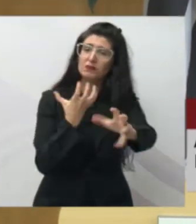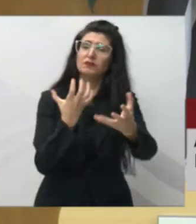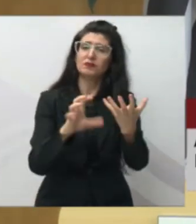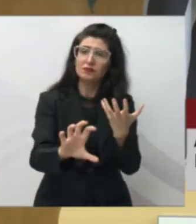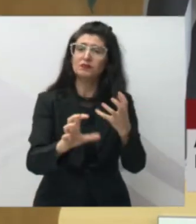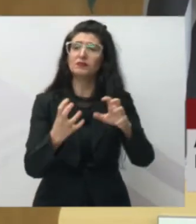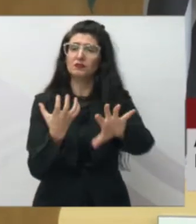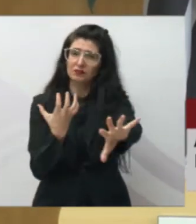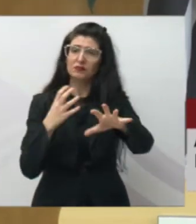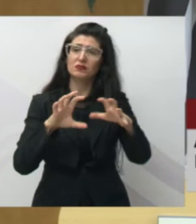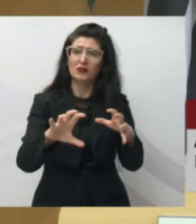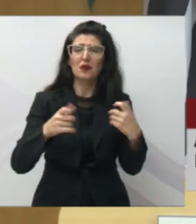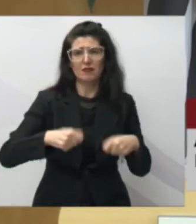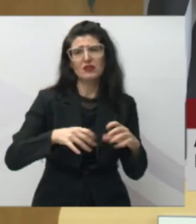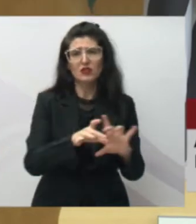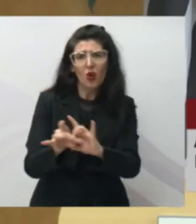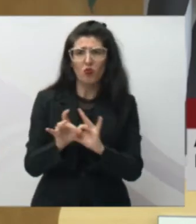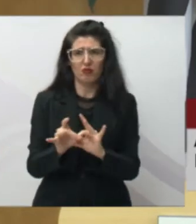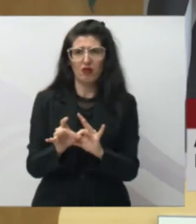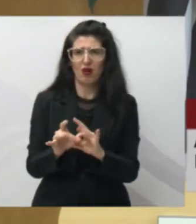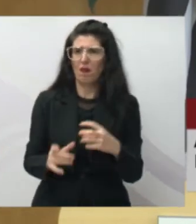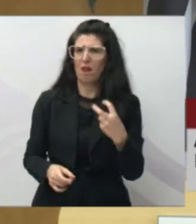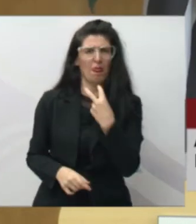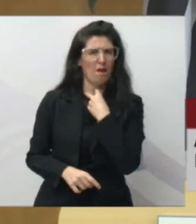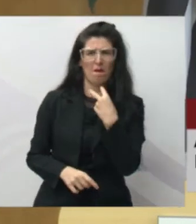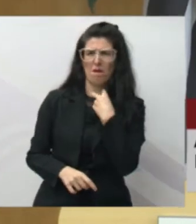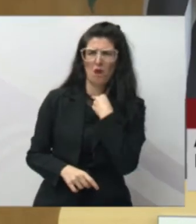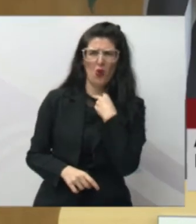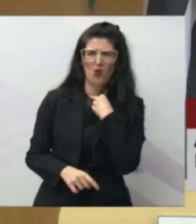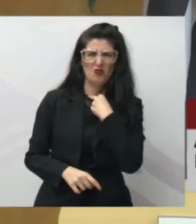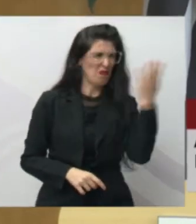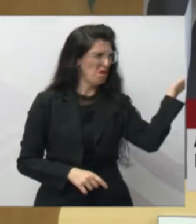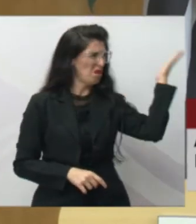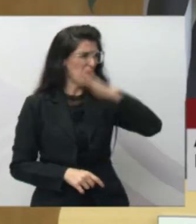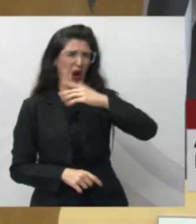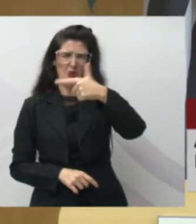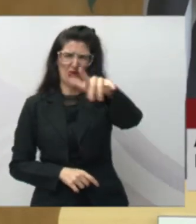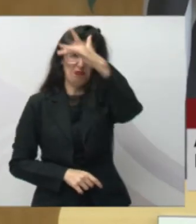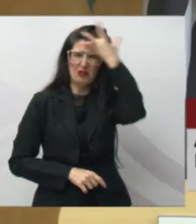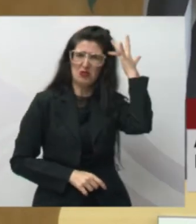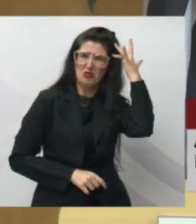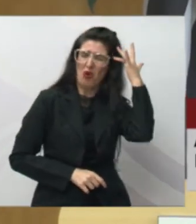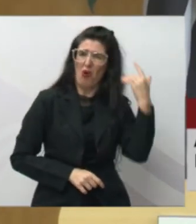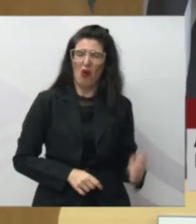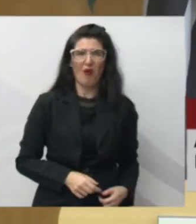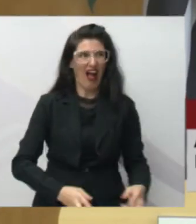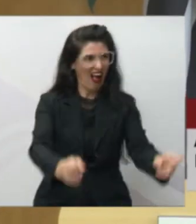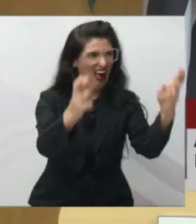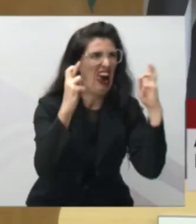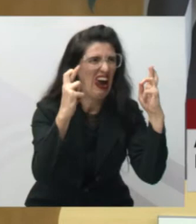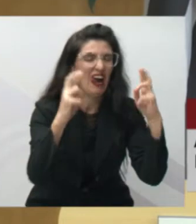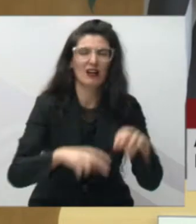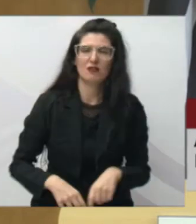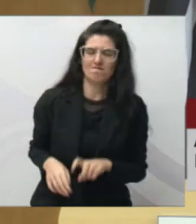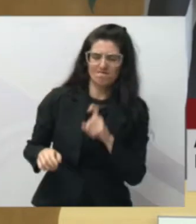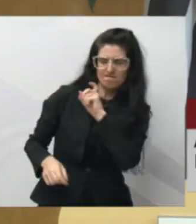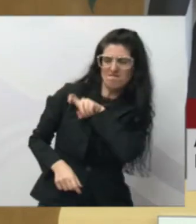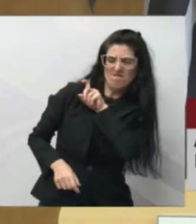que não é desejando mal para as pessoas, desejando por outros, que a gente vai conseguir alcançar o nosso